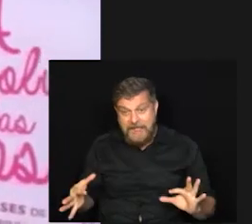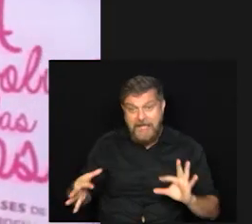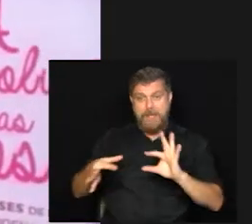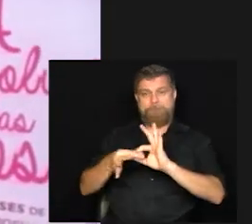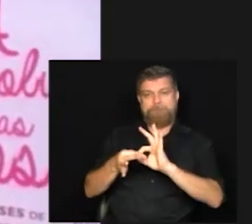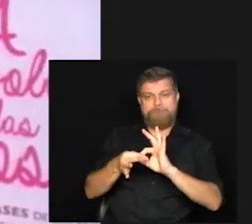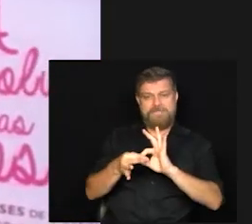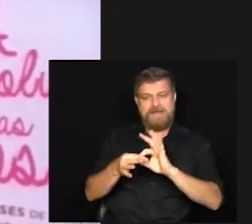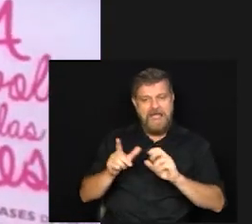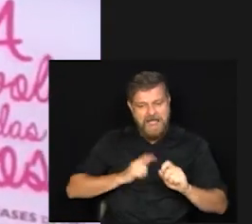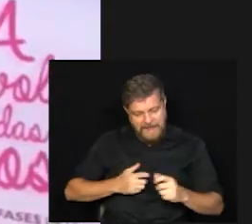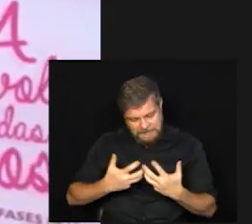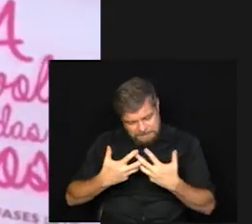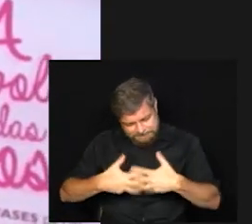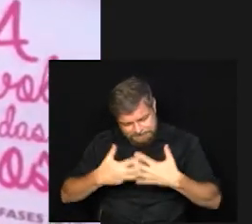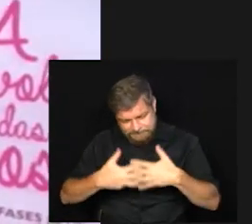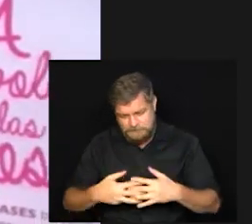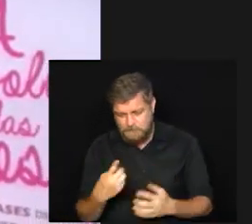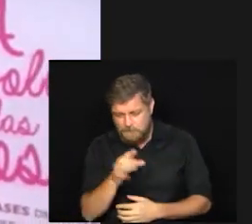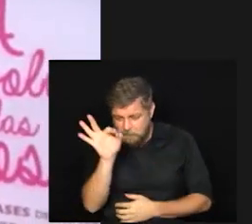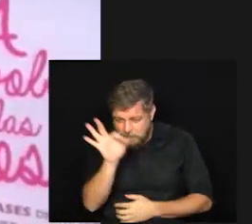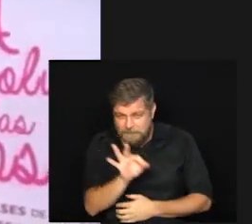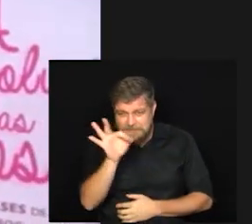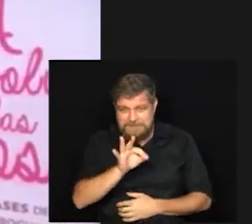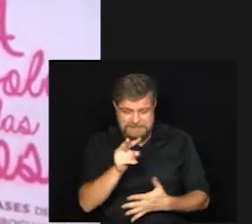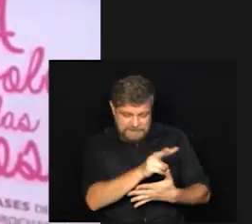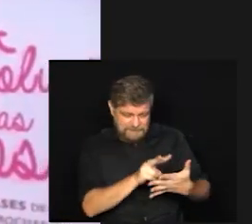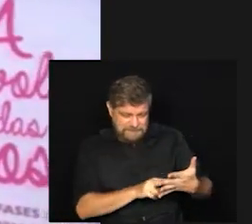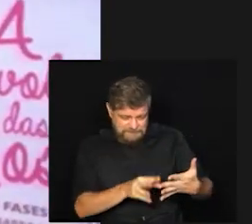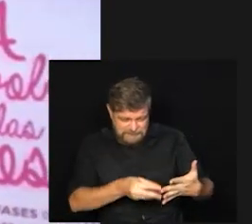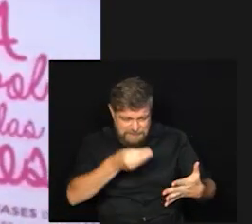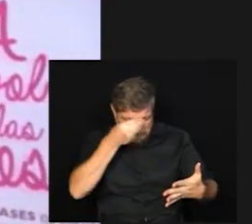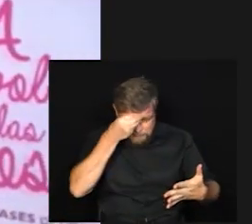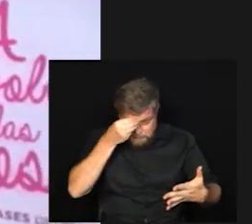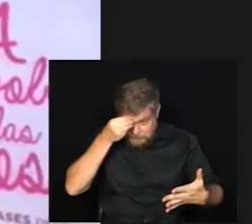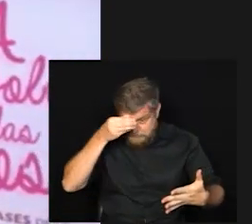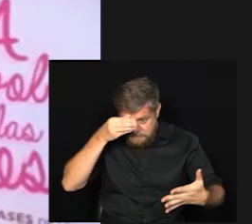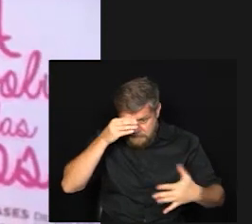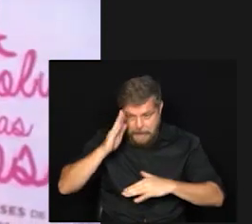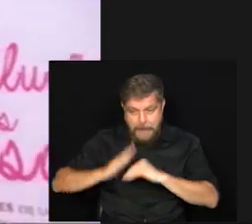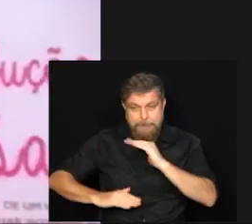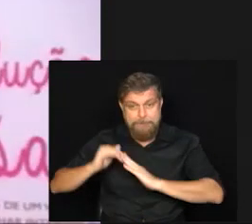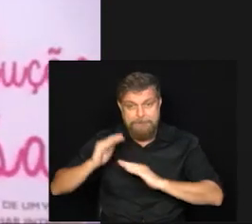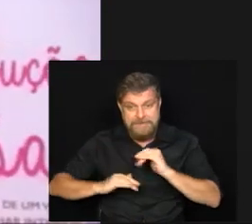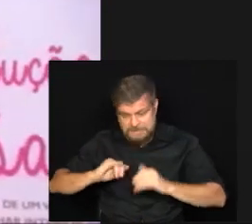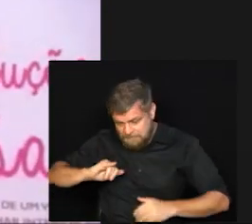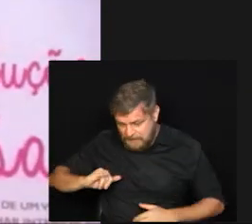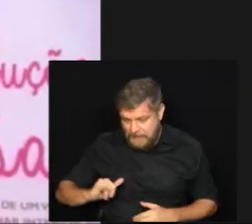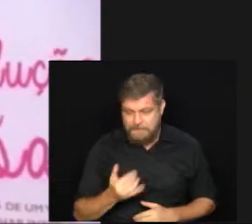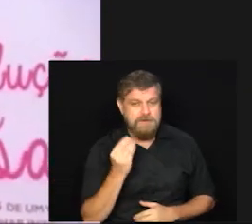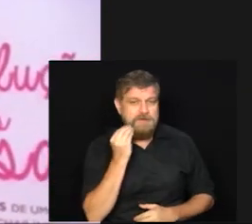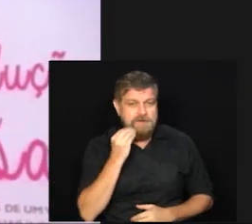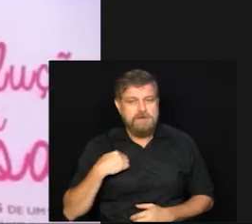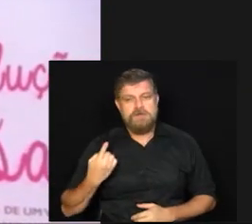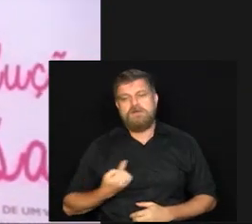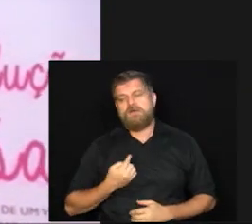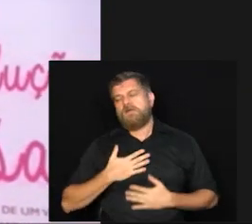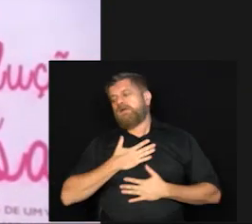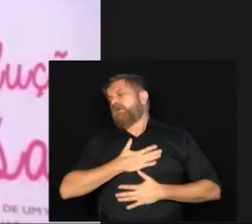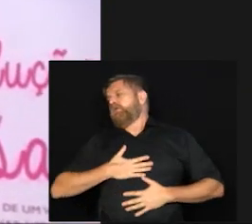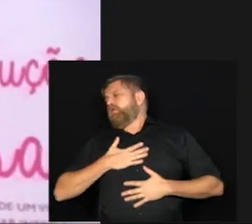vai ter resultado que seja 1% da obra inteira. Você teve 1% de aproveitamento, cara, a gente já está no lucro,